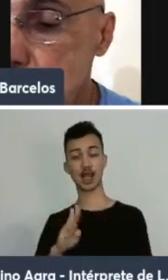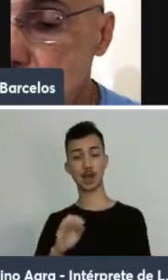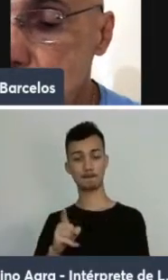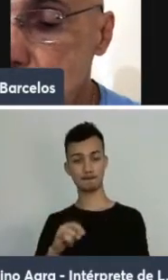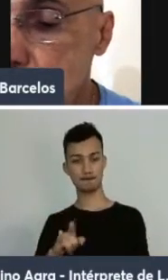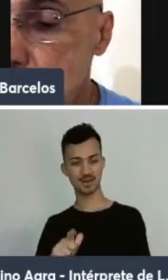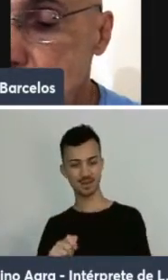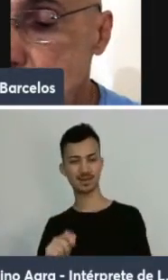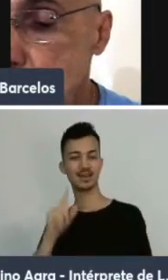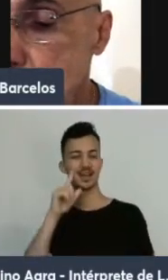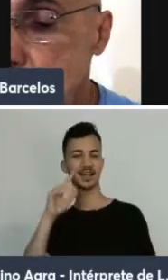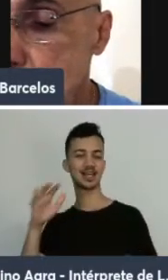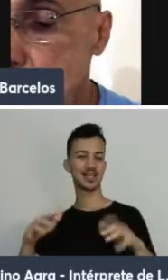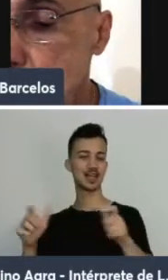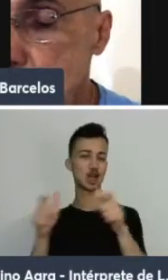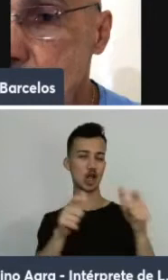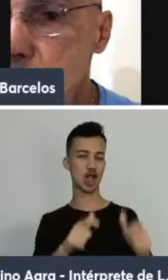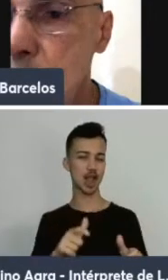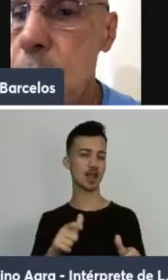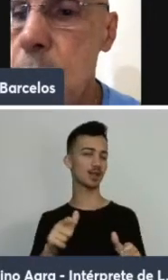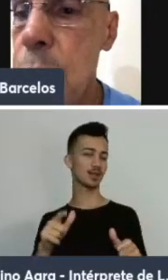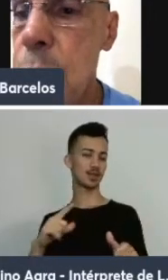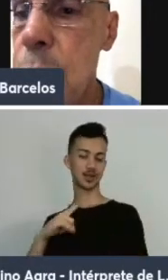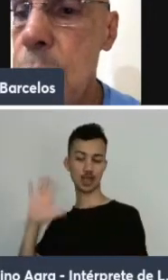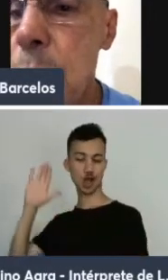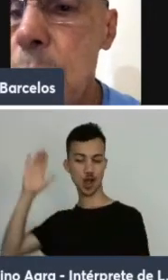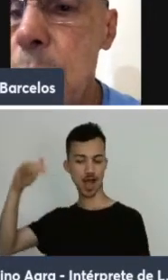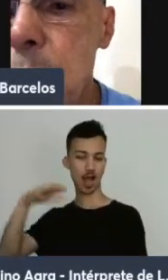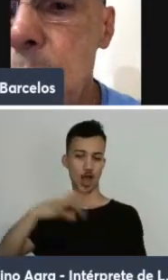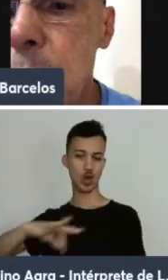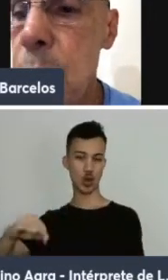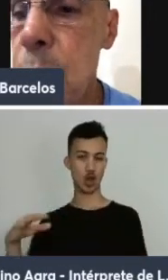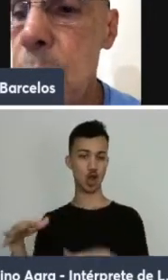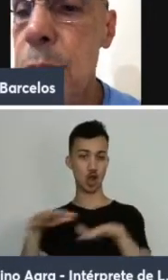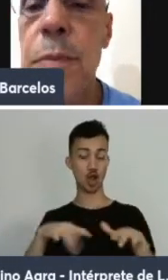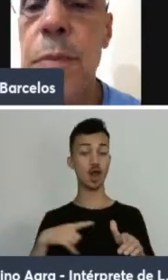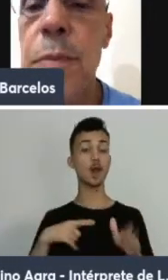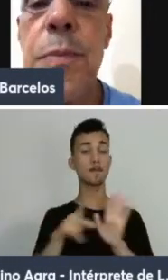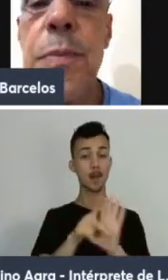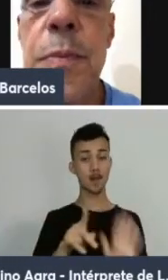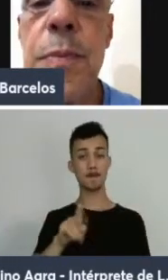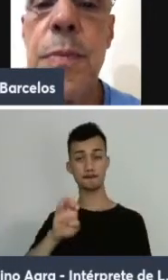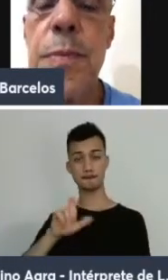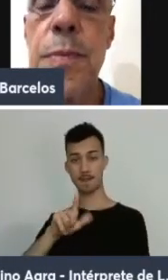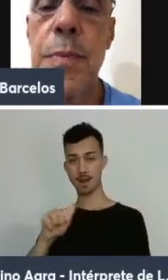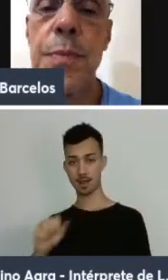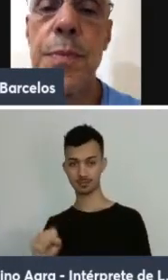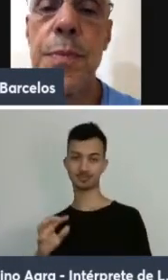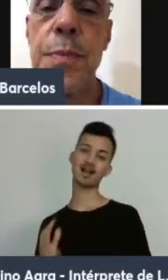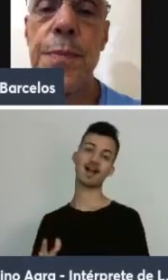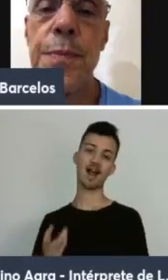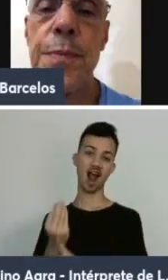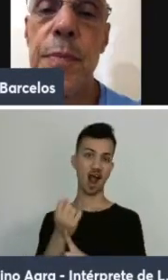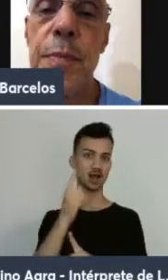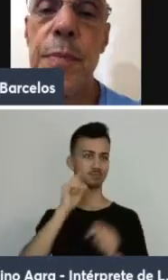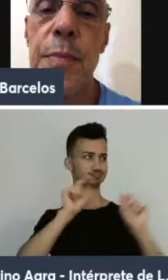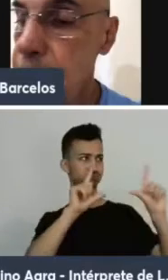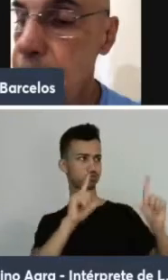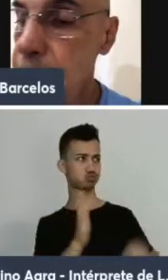muito cineclube, a Consolação, tinha o Cine Biju, o próprio Belas Artes, ele começou como cineclube chique, né,